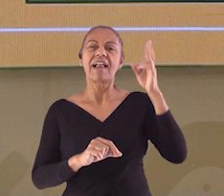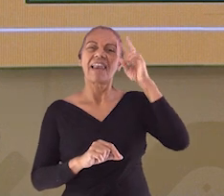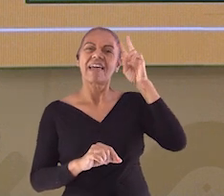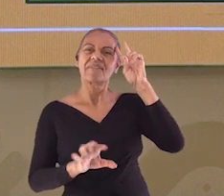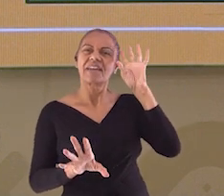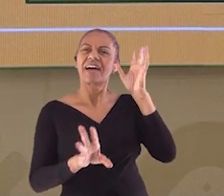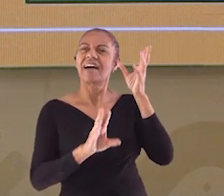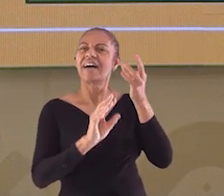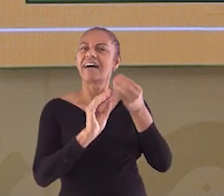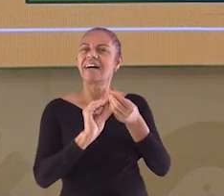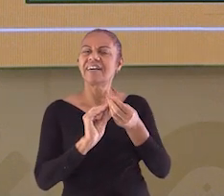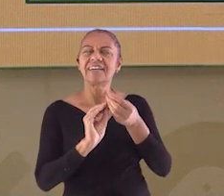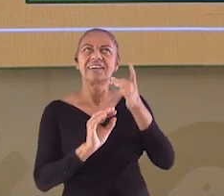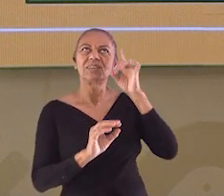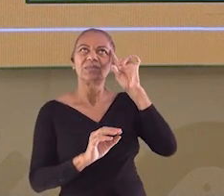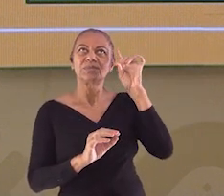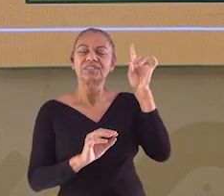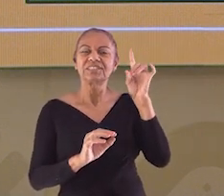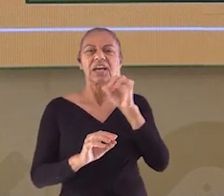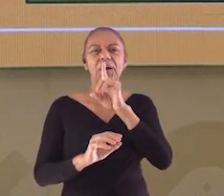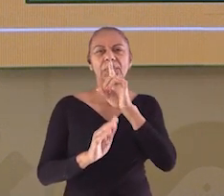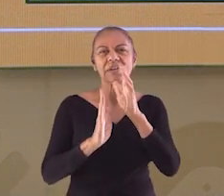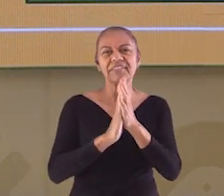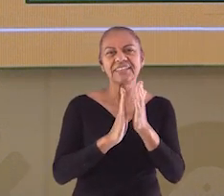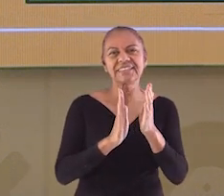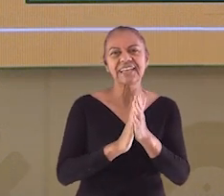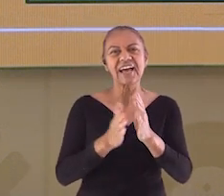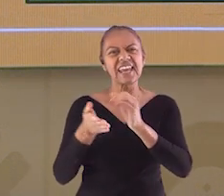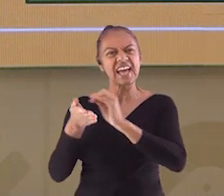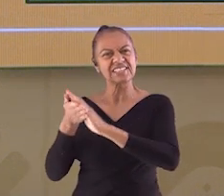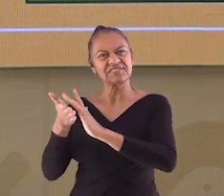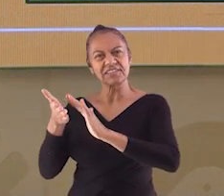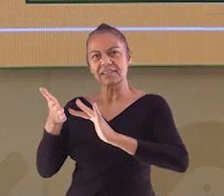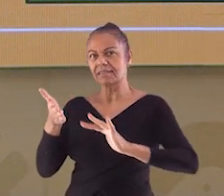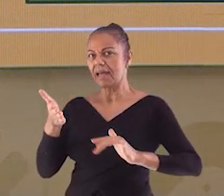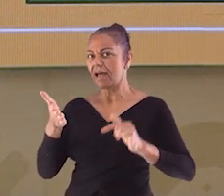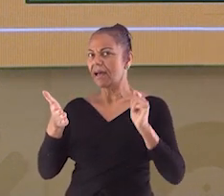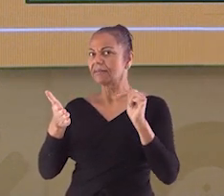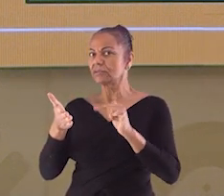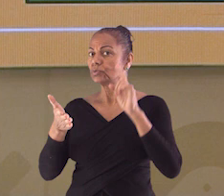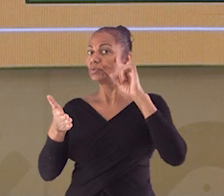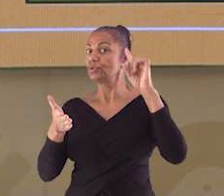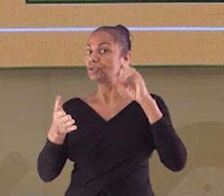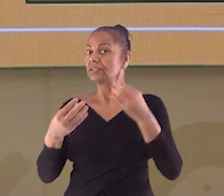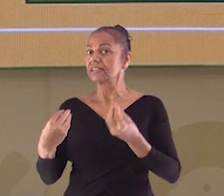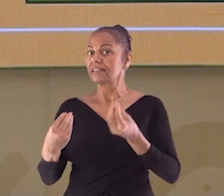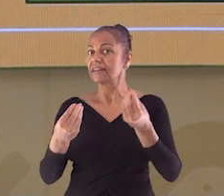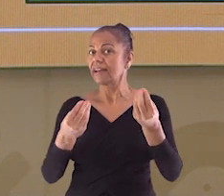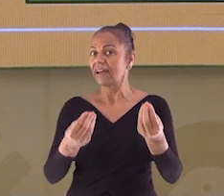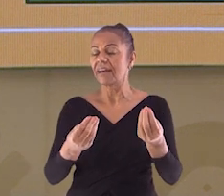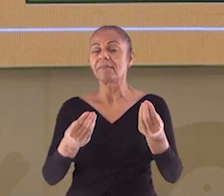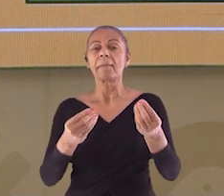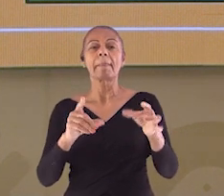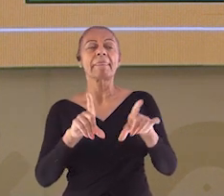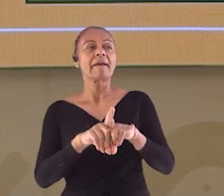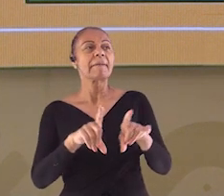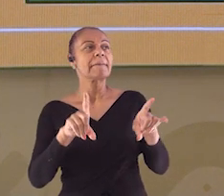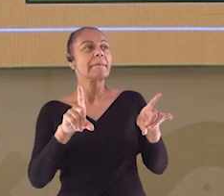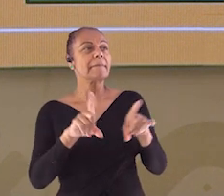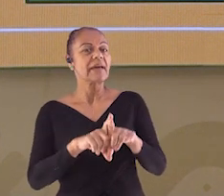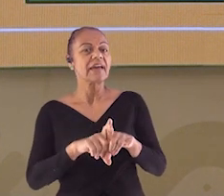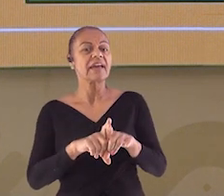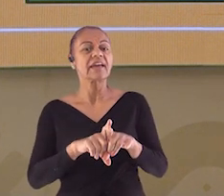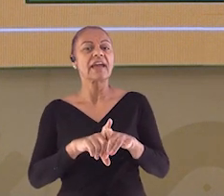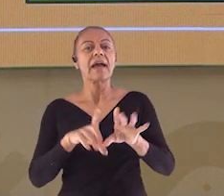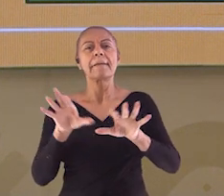datas de aniversário ou entrega daquela atividade escolar. Também é importante o calendário para organizar e